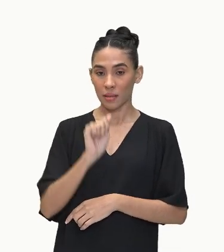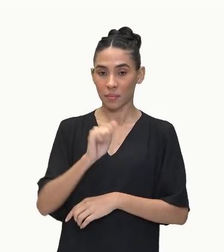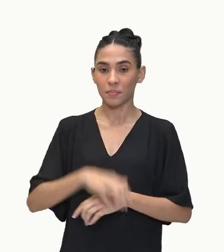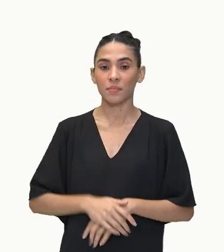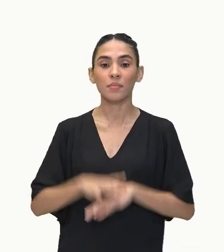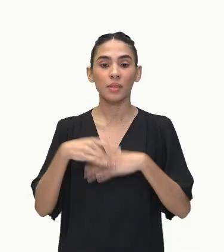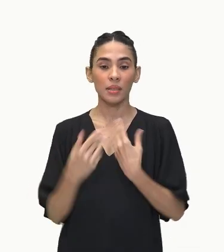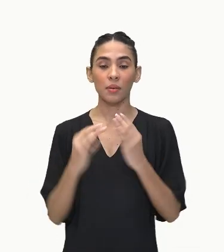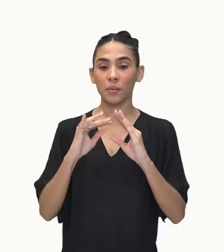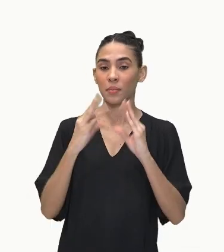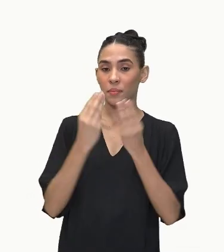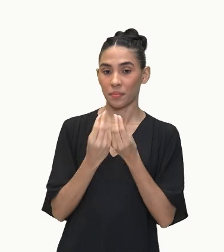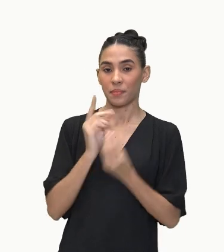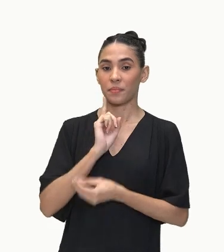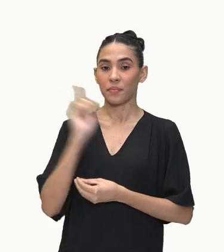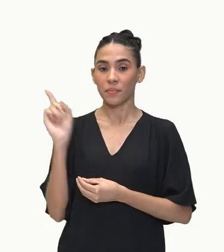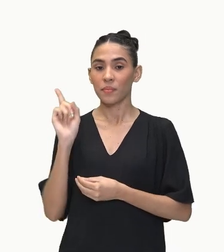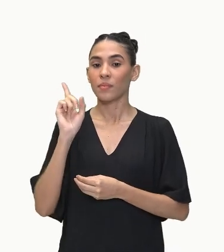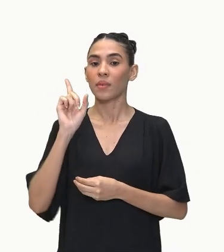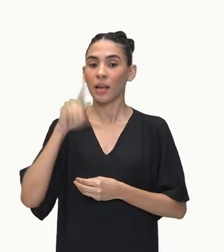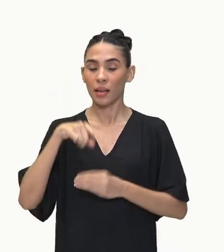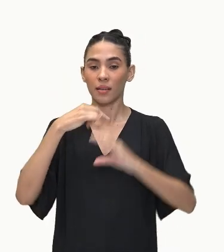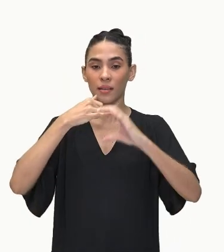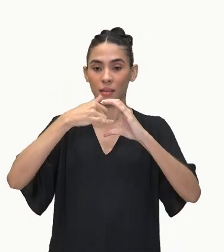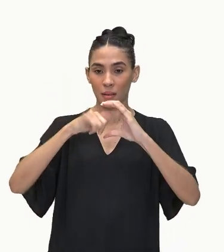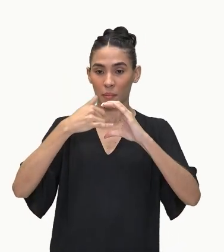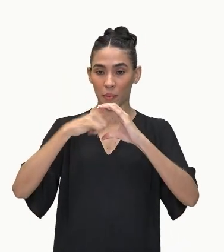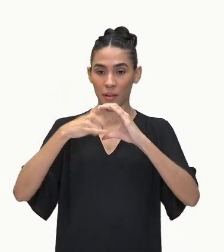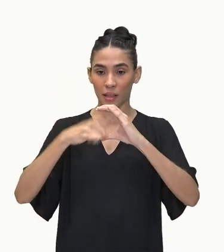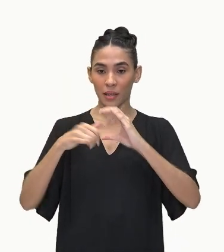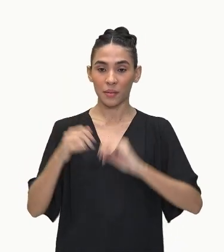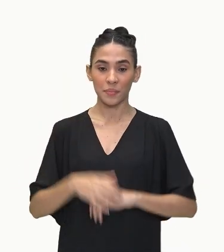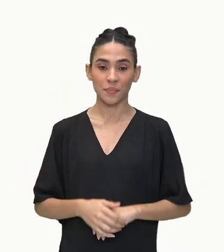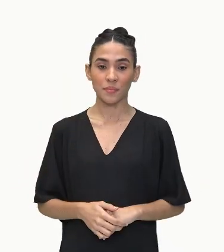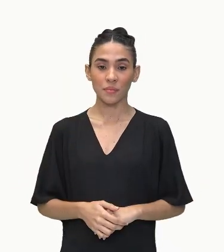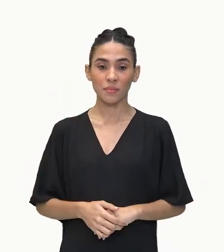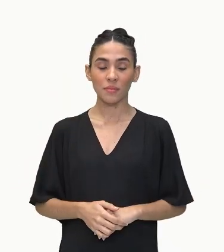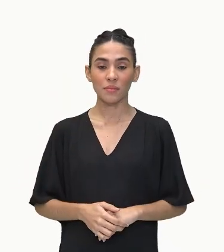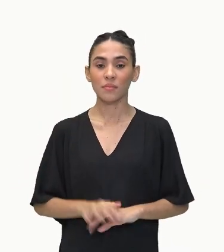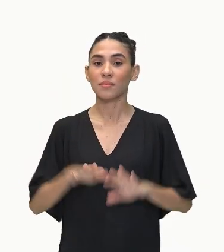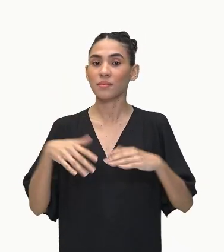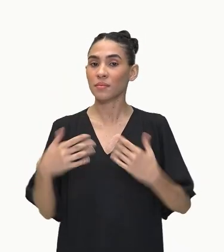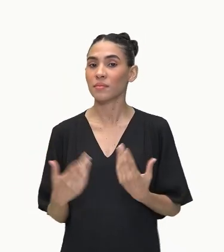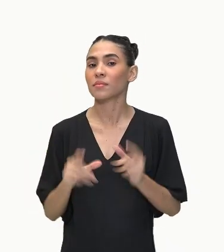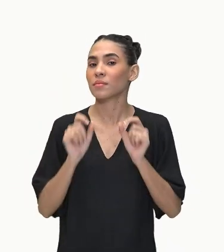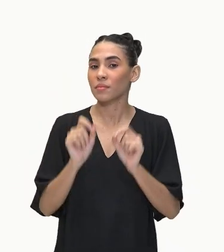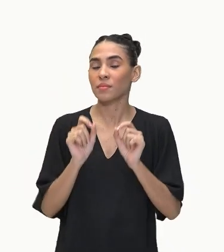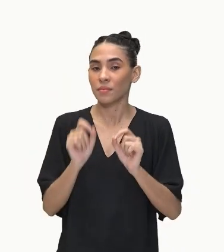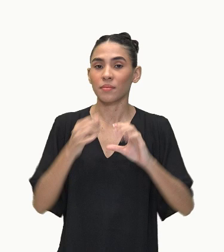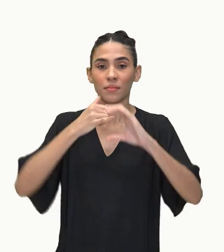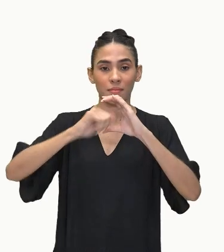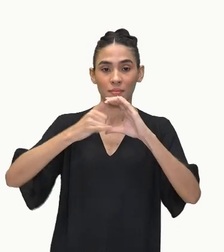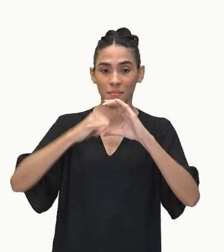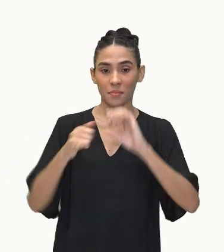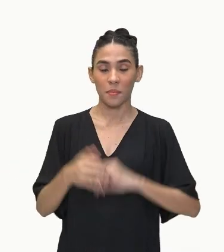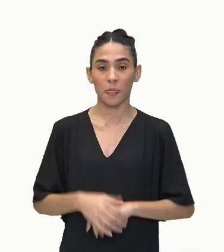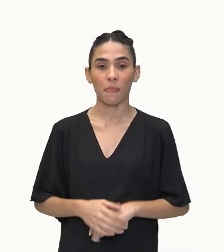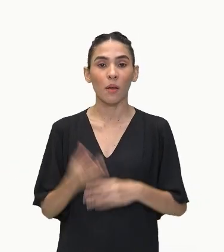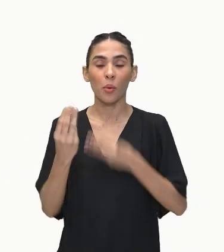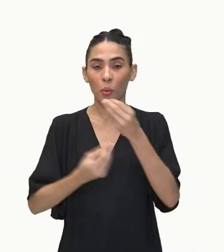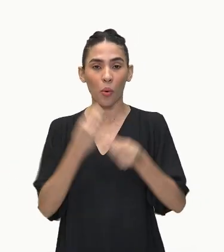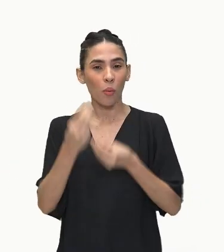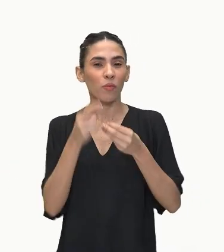compostos aí são os carboidratos, Então, o que são os carboidratos? Como é que a